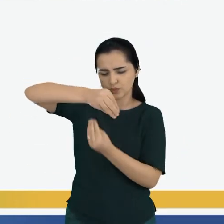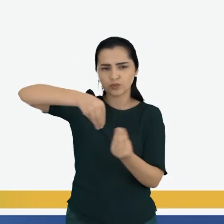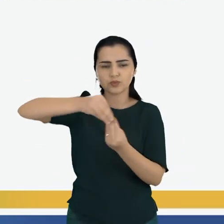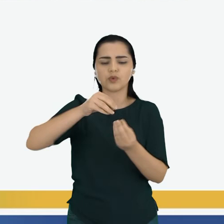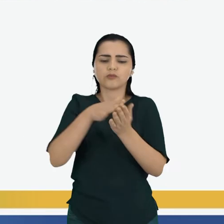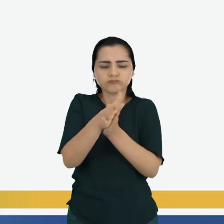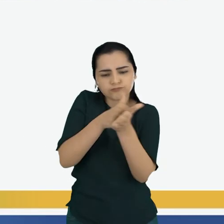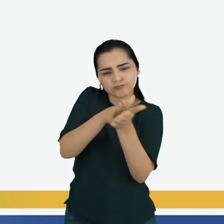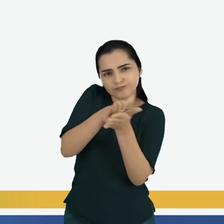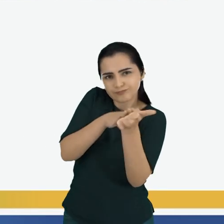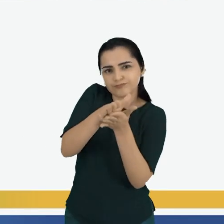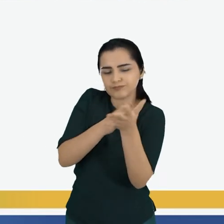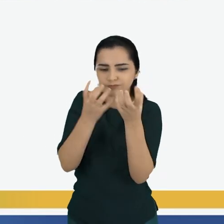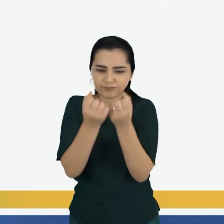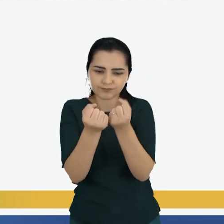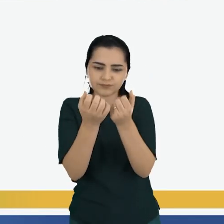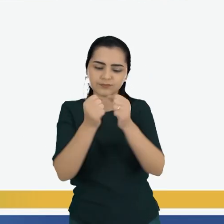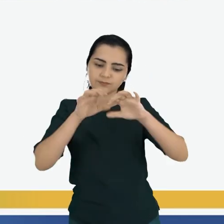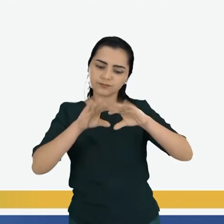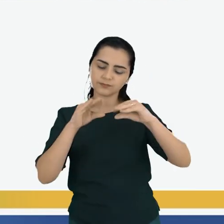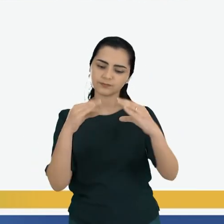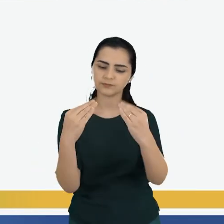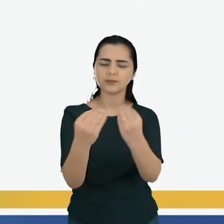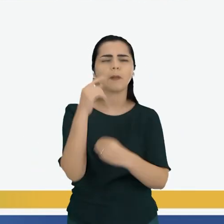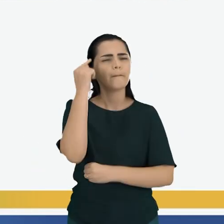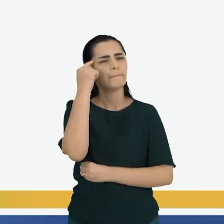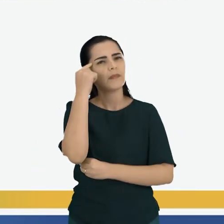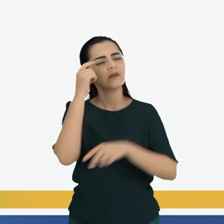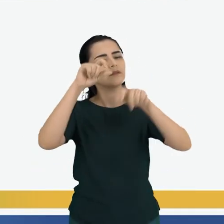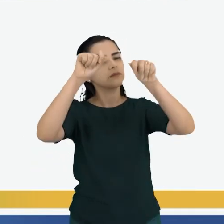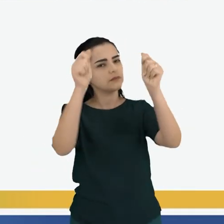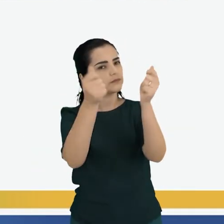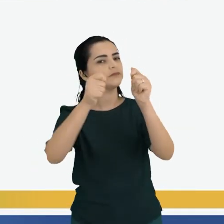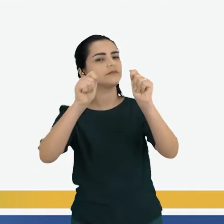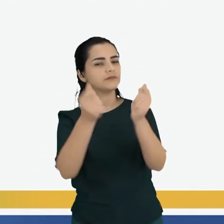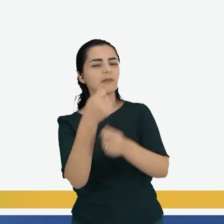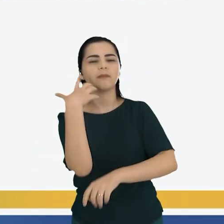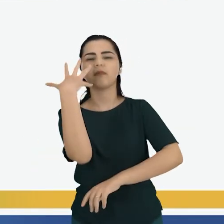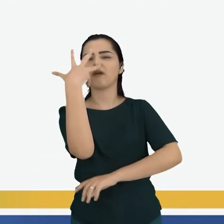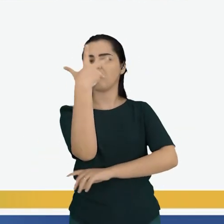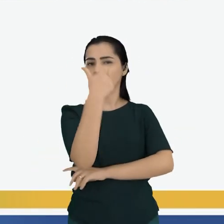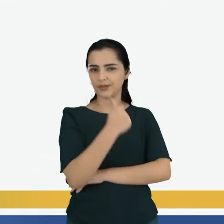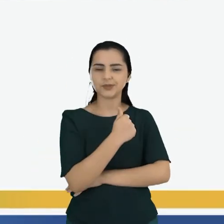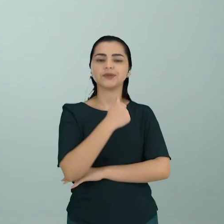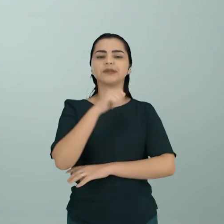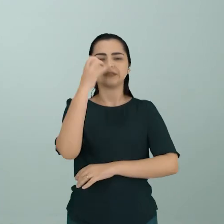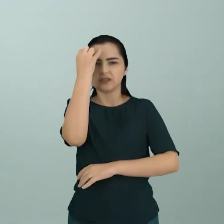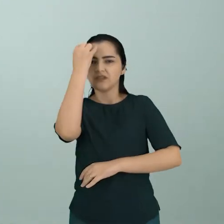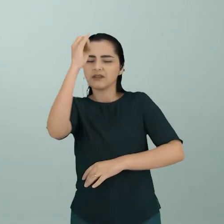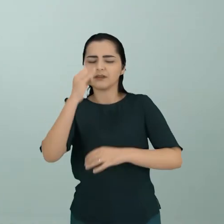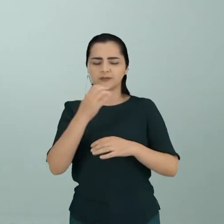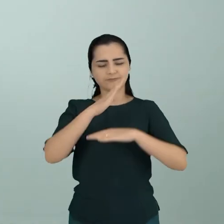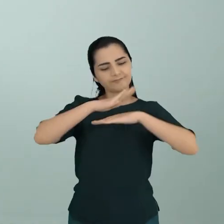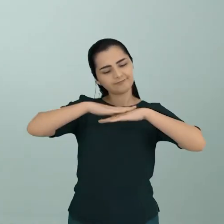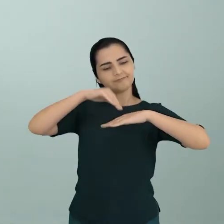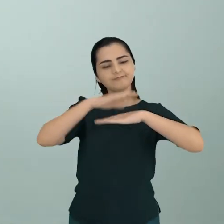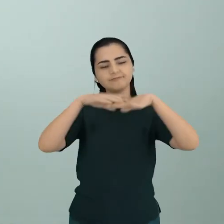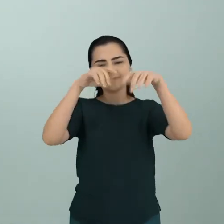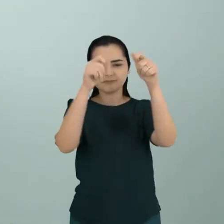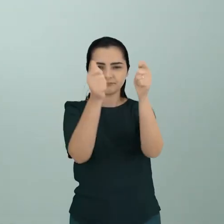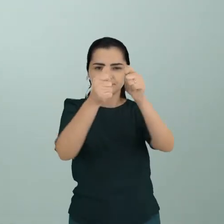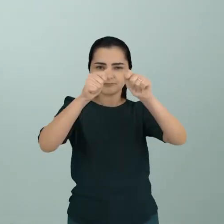vai amassar bem. Pense numa bela escultura. Crie essa obra, gente, com todo